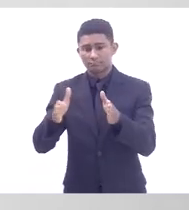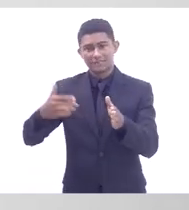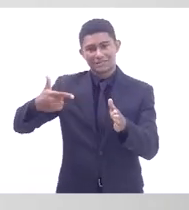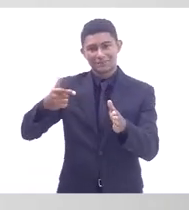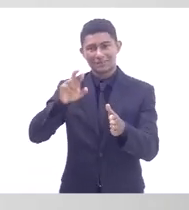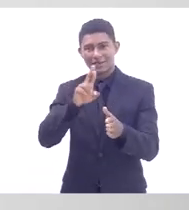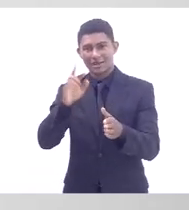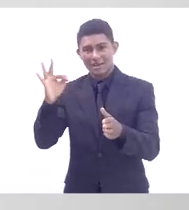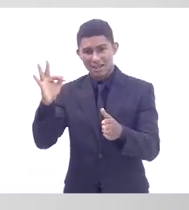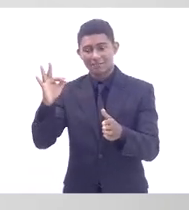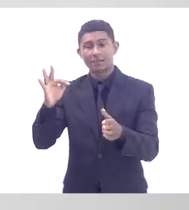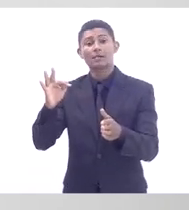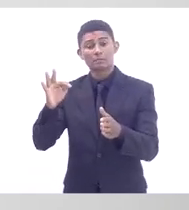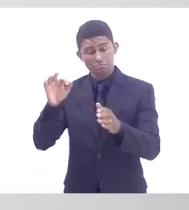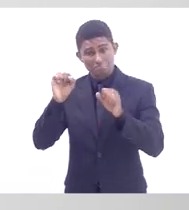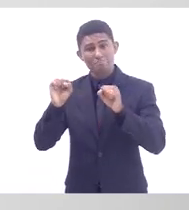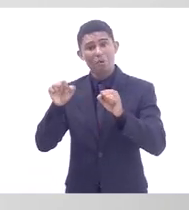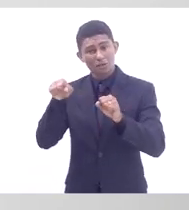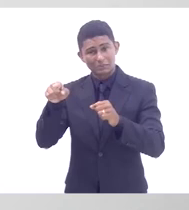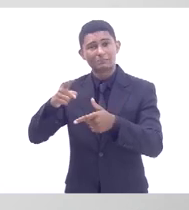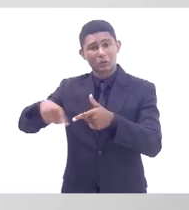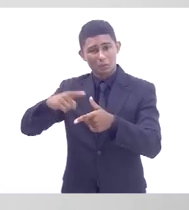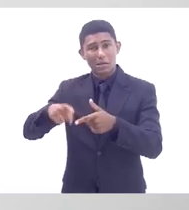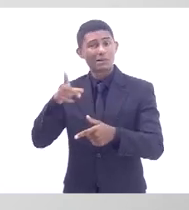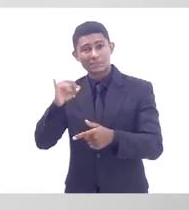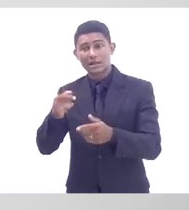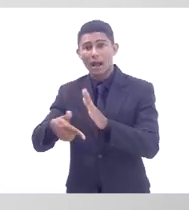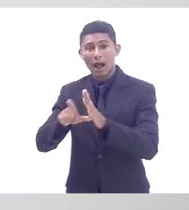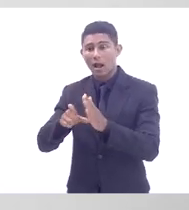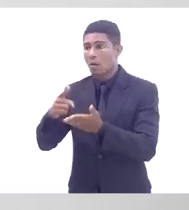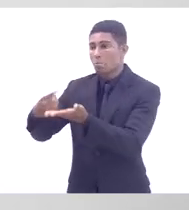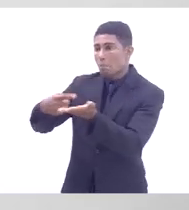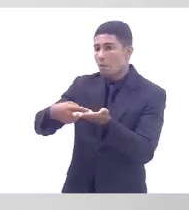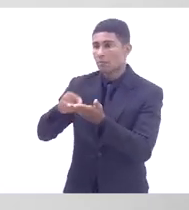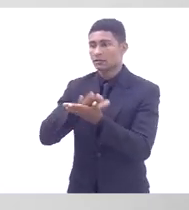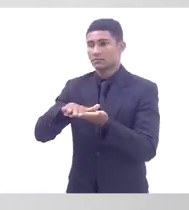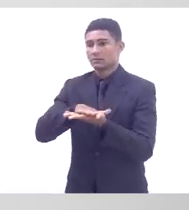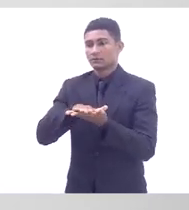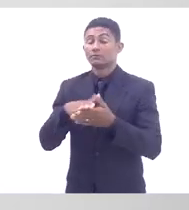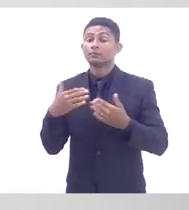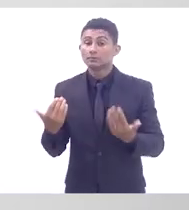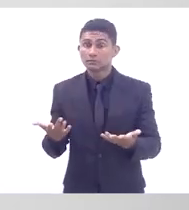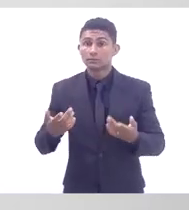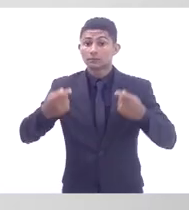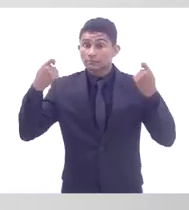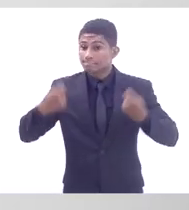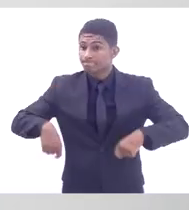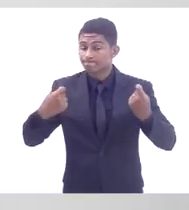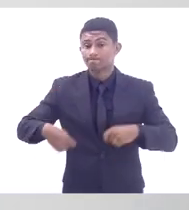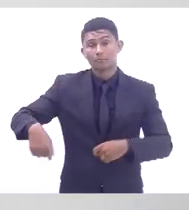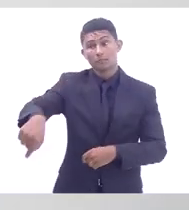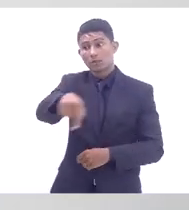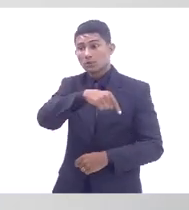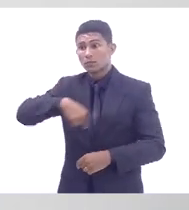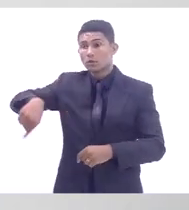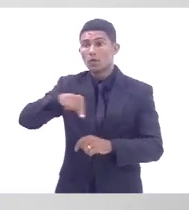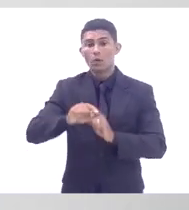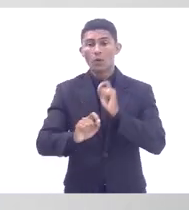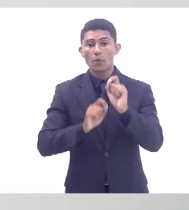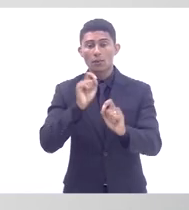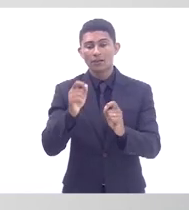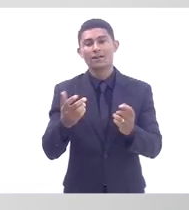essas questões com Regina ou seja tem uma mudança no perfil do Regime é que nos coloca uma necessidade de usar